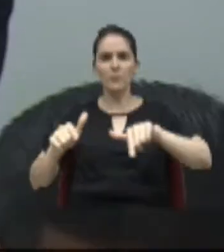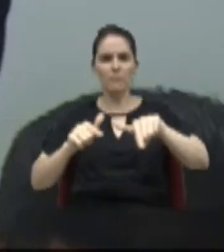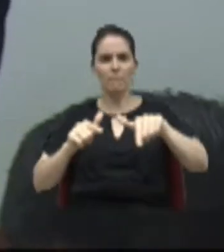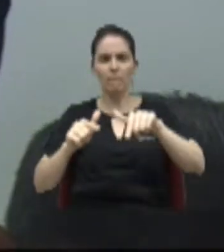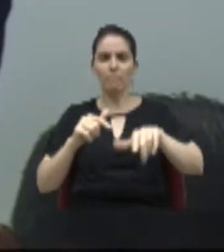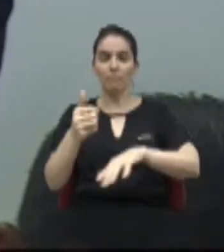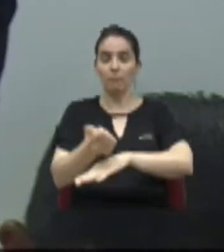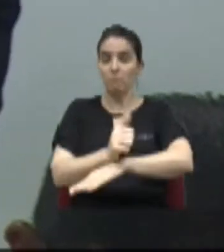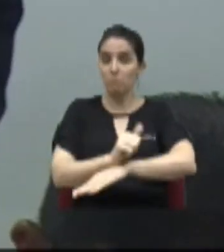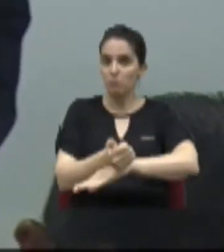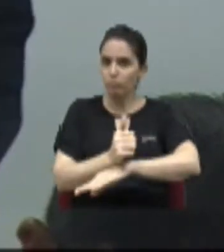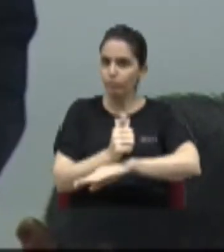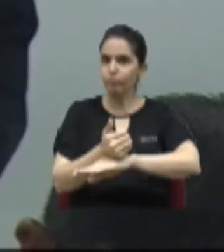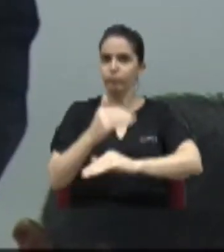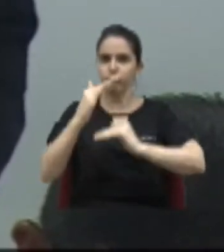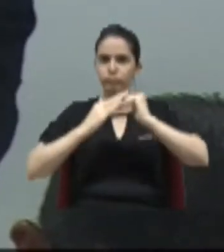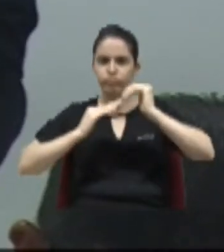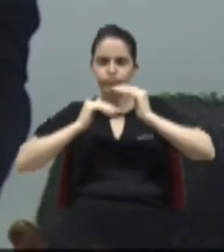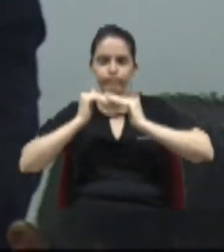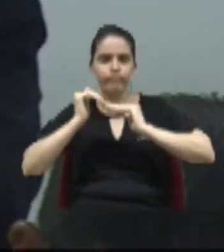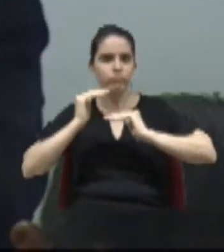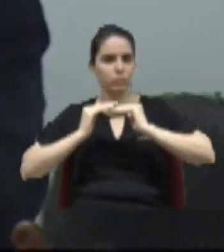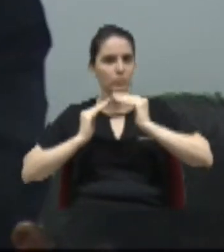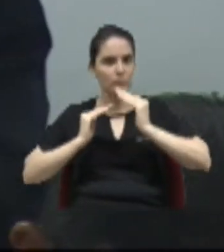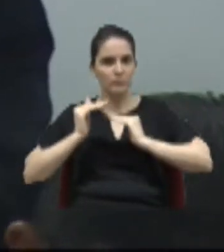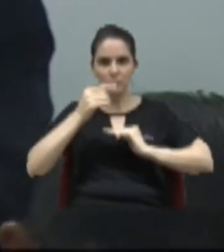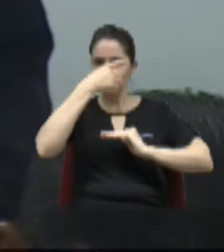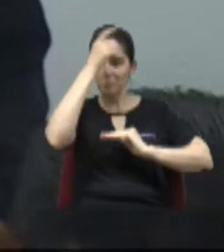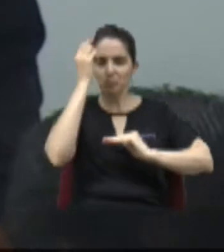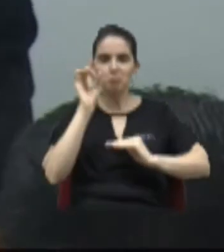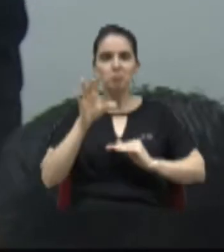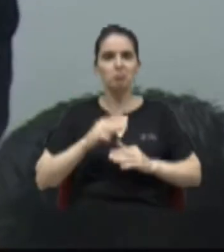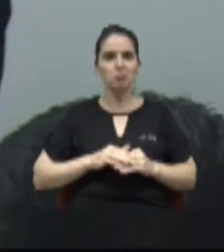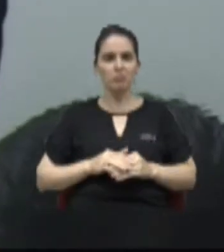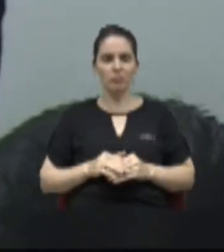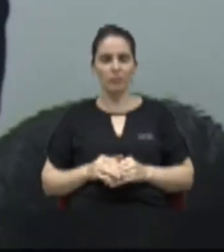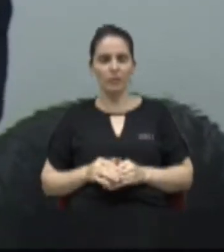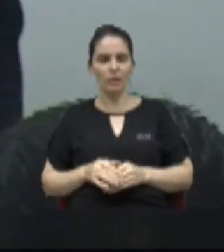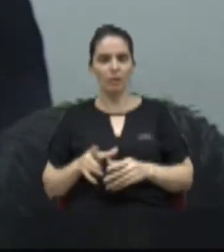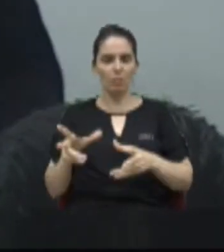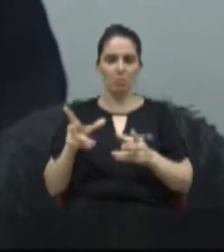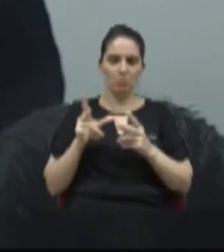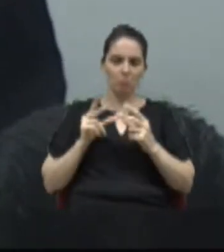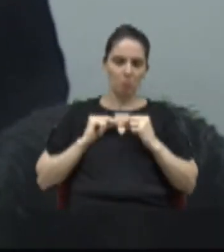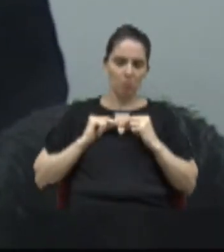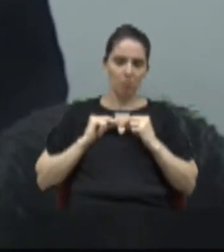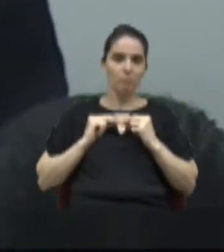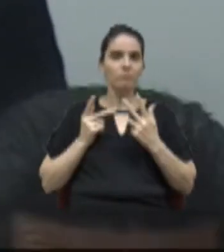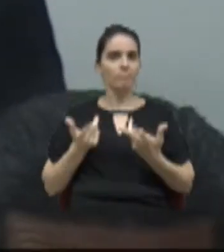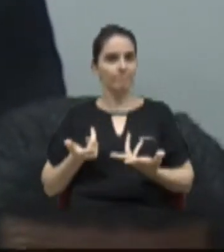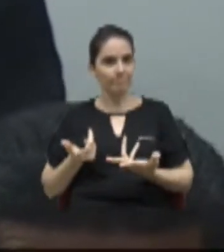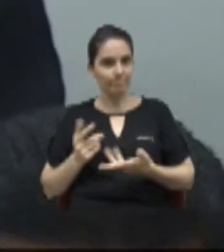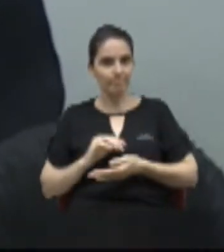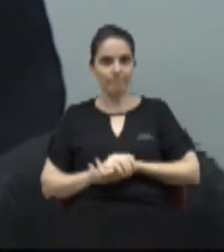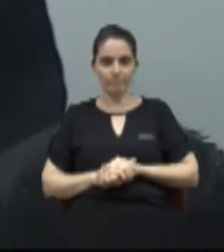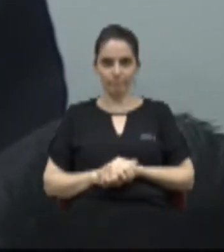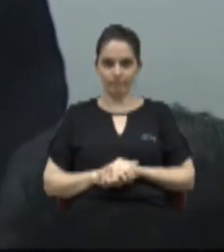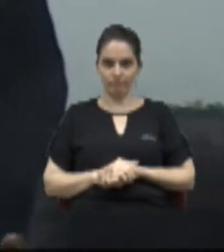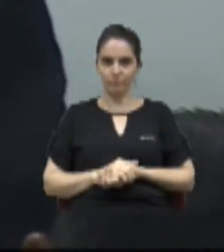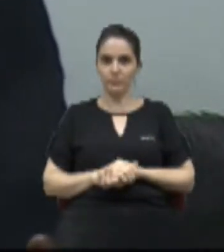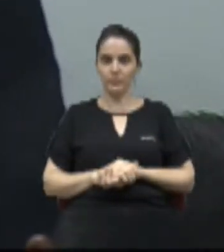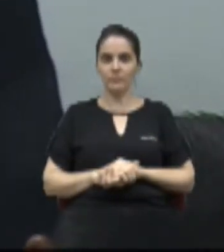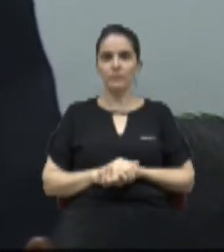então nós temos que aproveitar o dom de cada um para poder ser